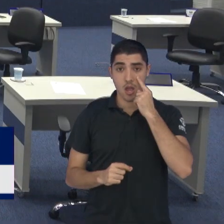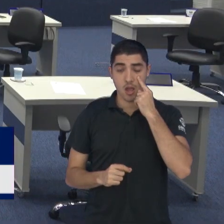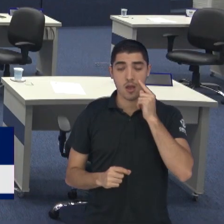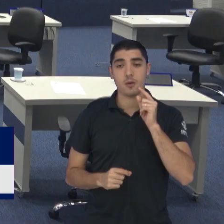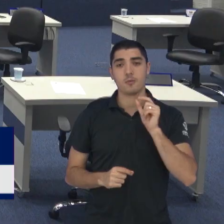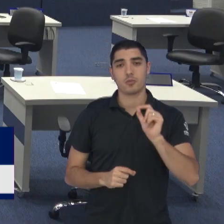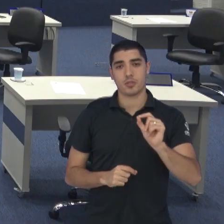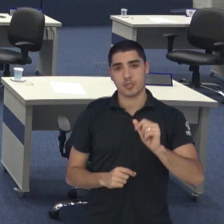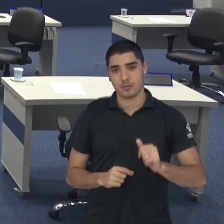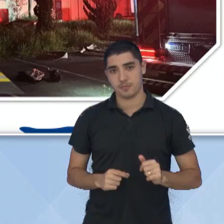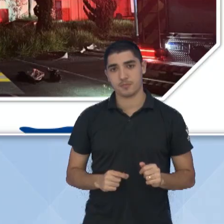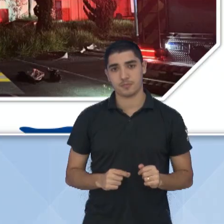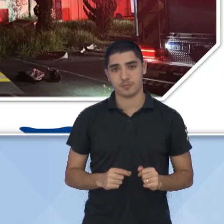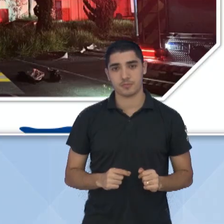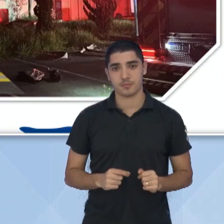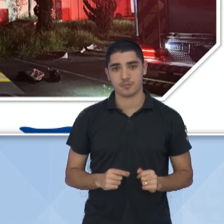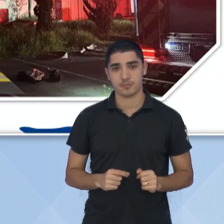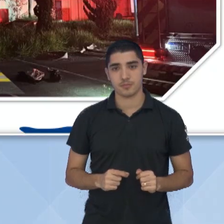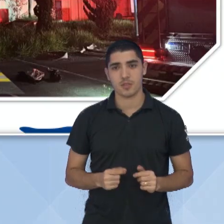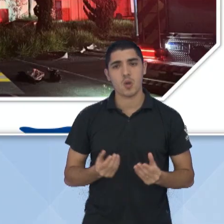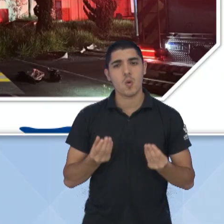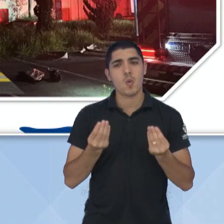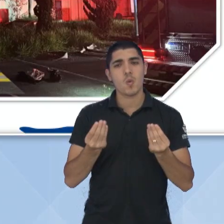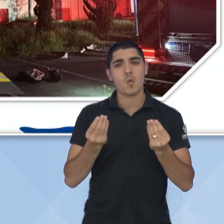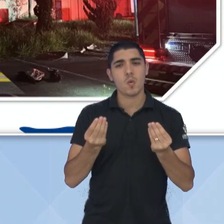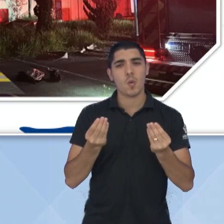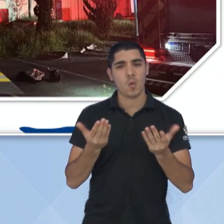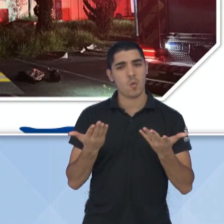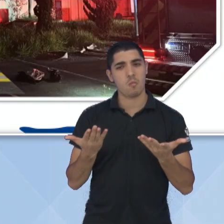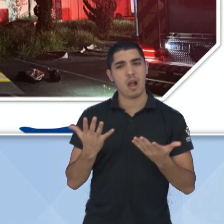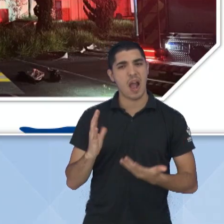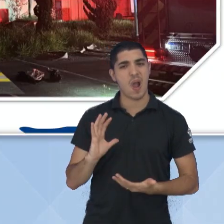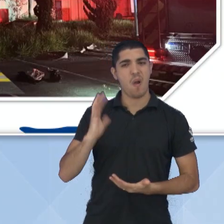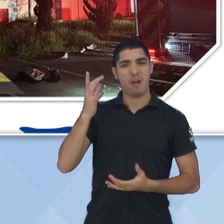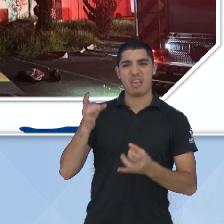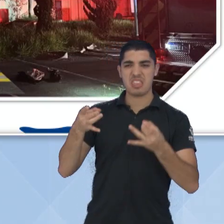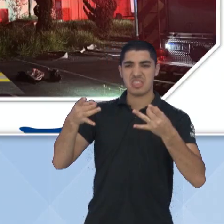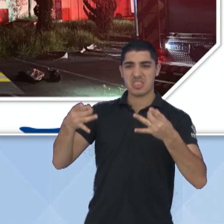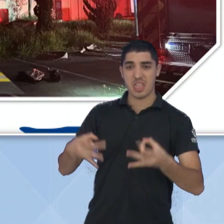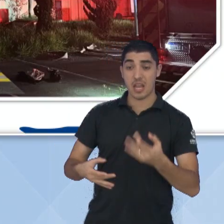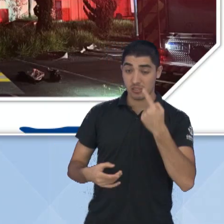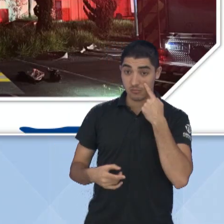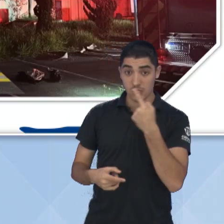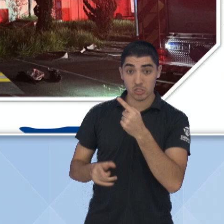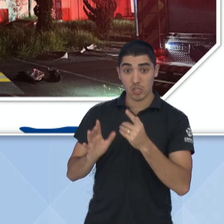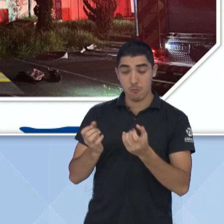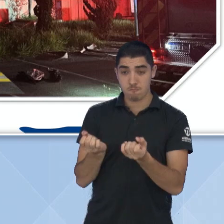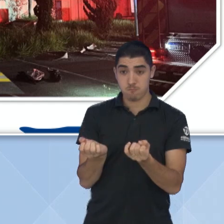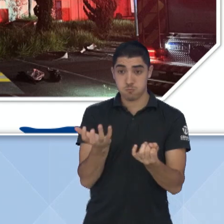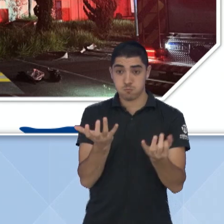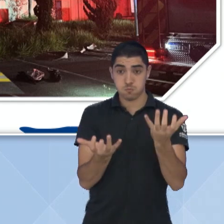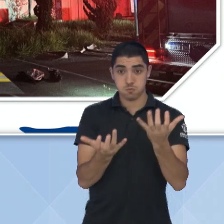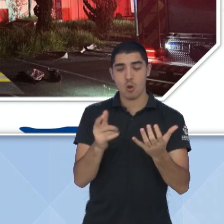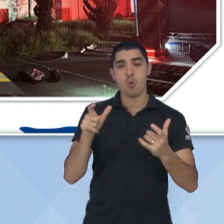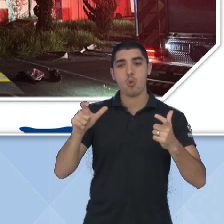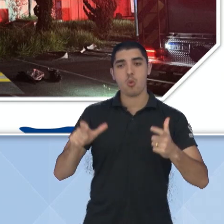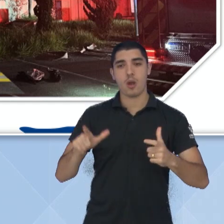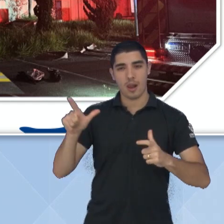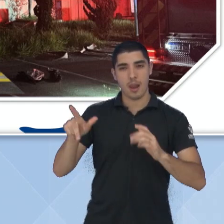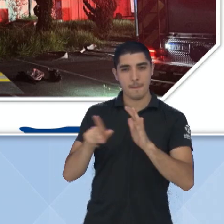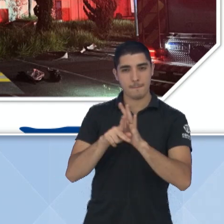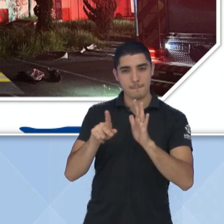administração pode deixar acontecer uma coisa dessa, que é o incêndio que teve no galpão do